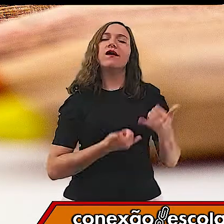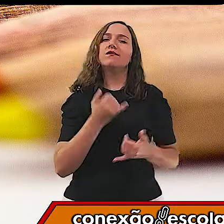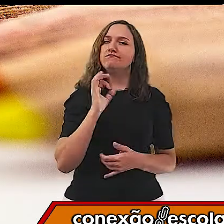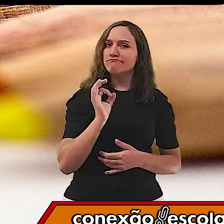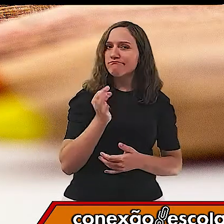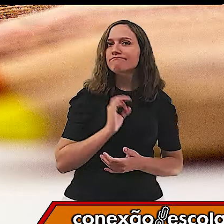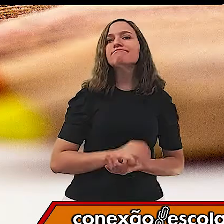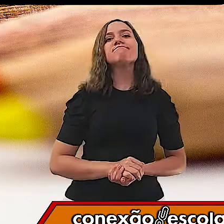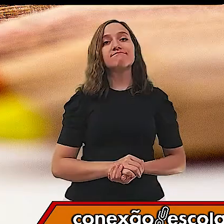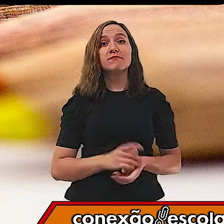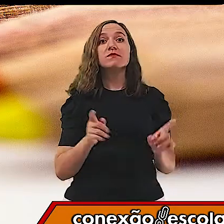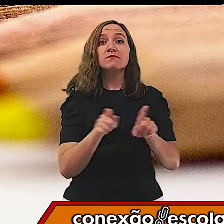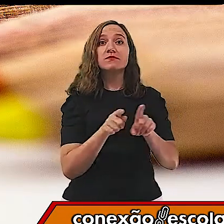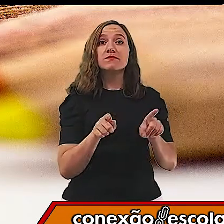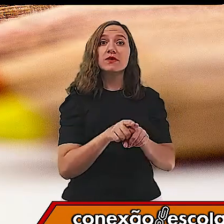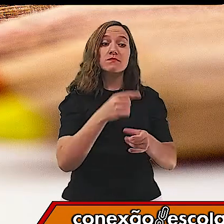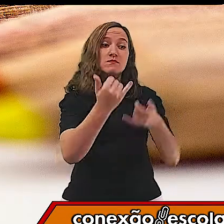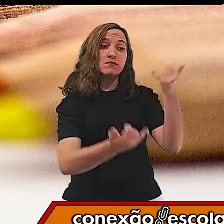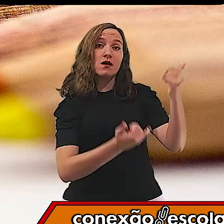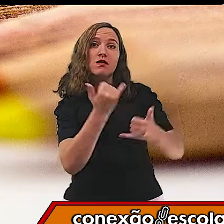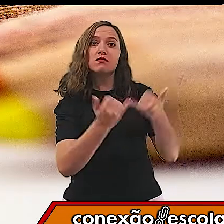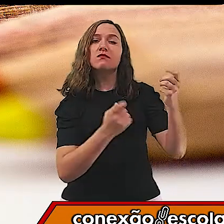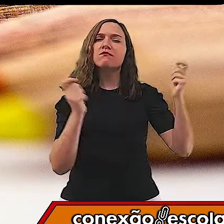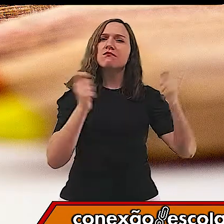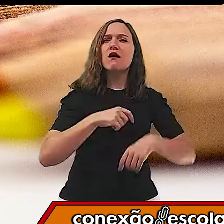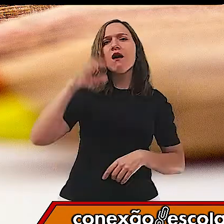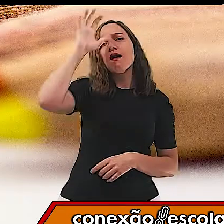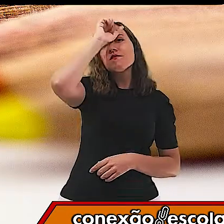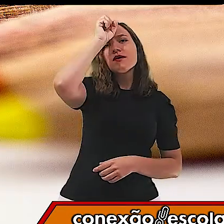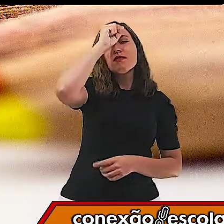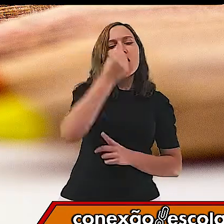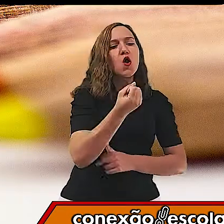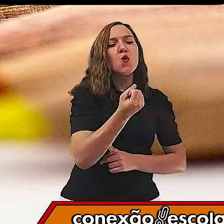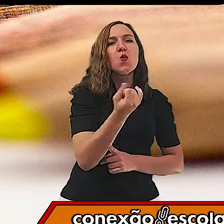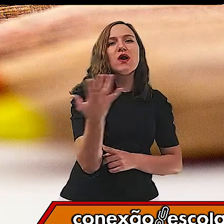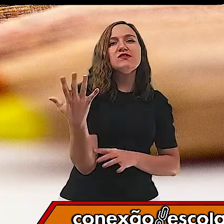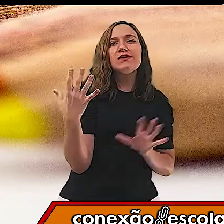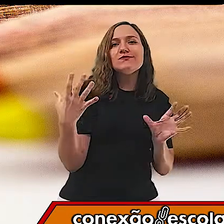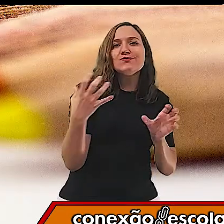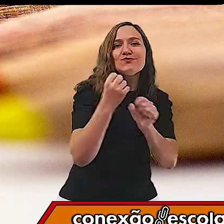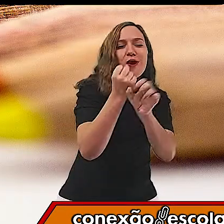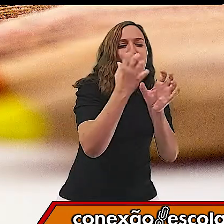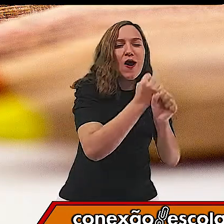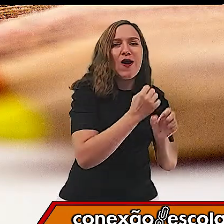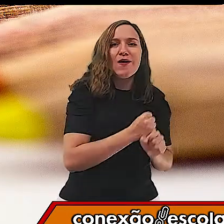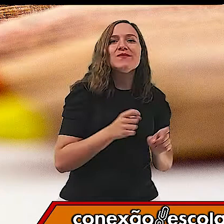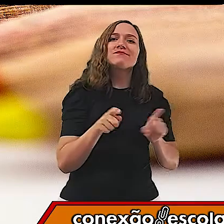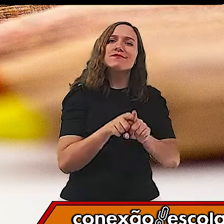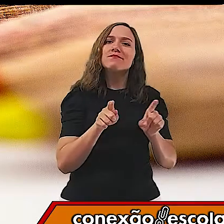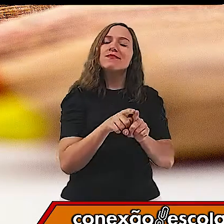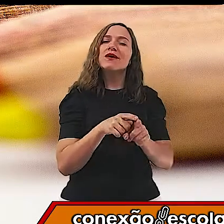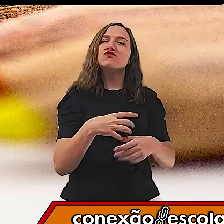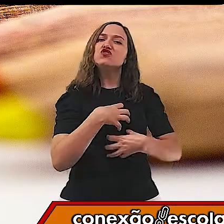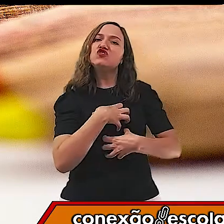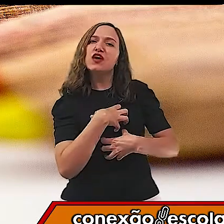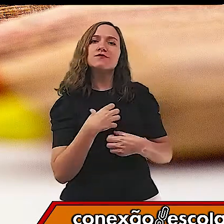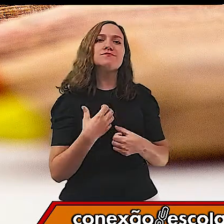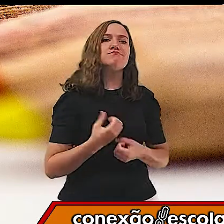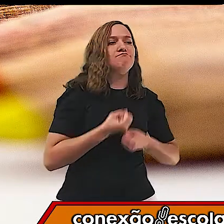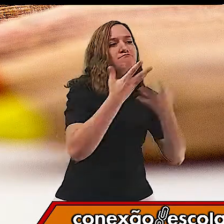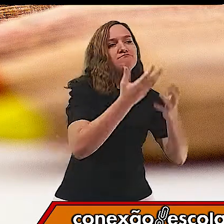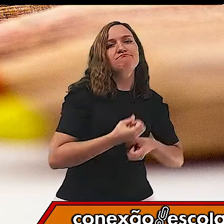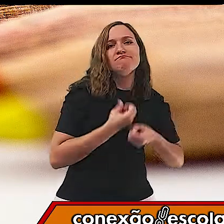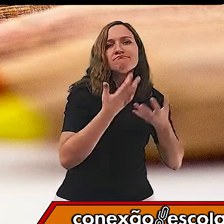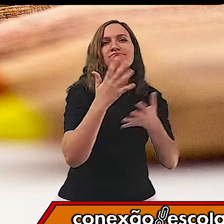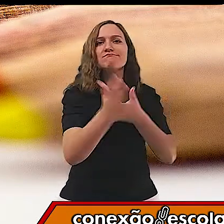das brincadeiras, nós aprendemos a contar, a falar, a